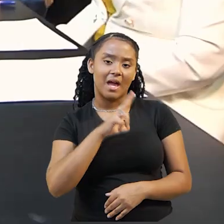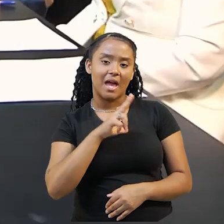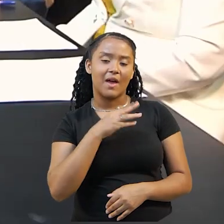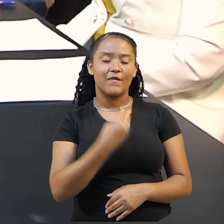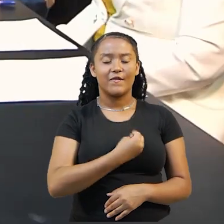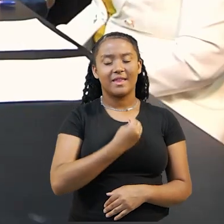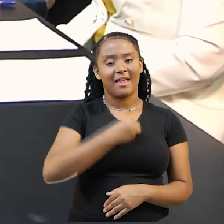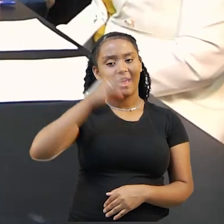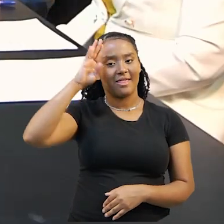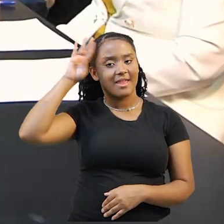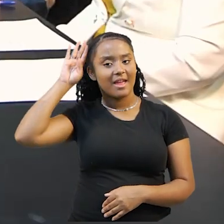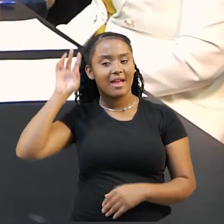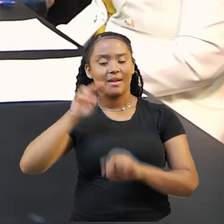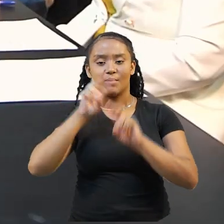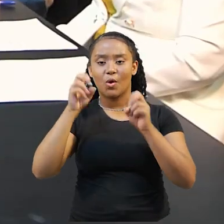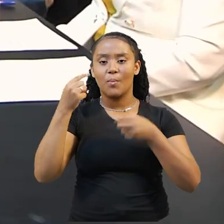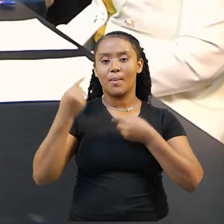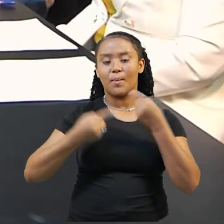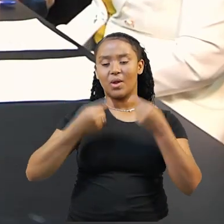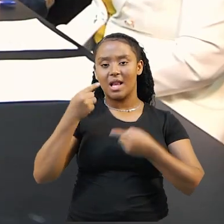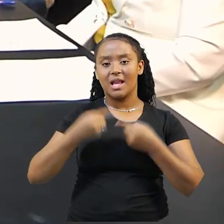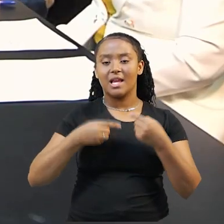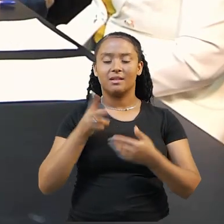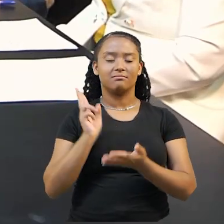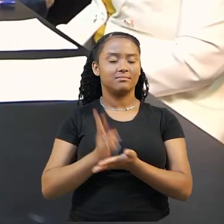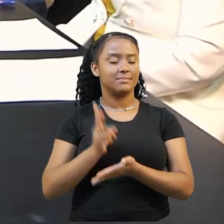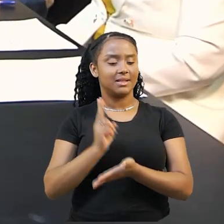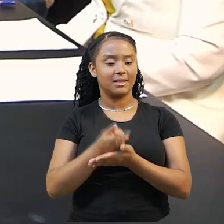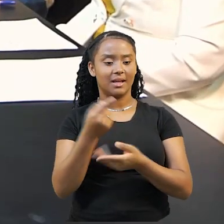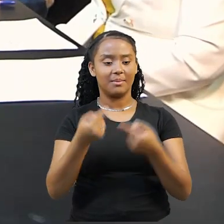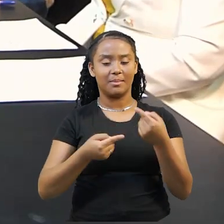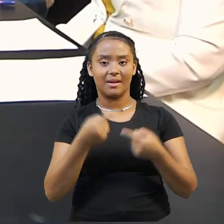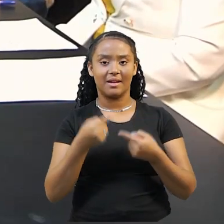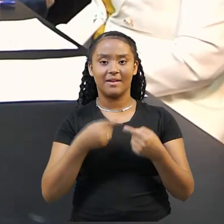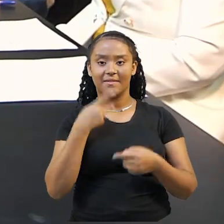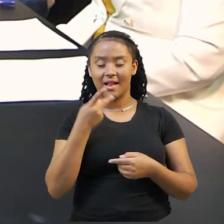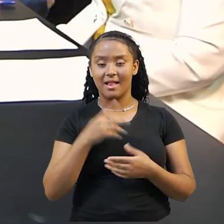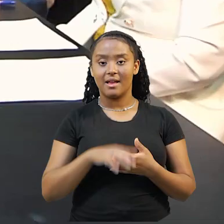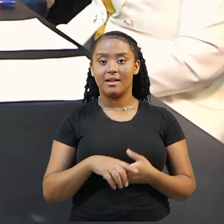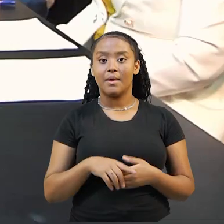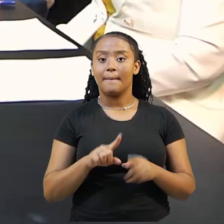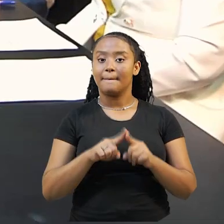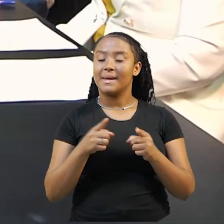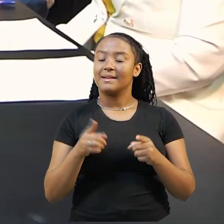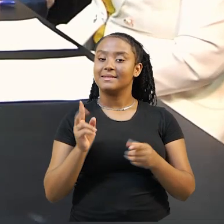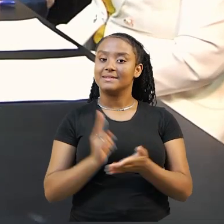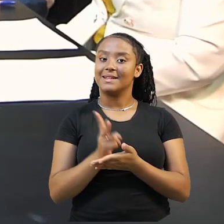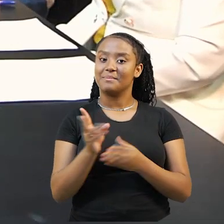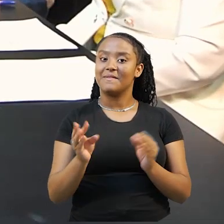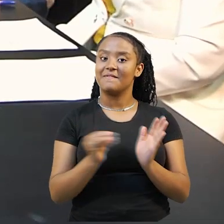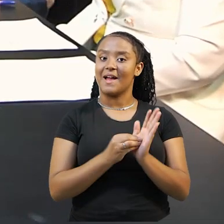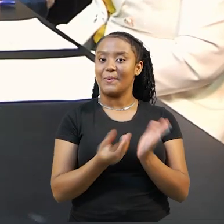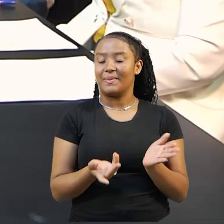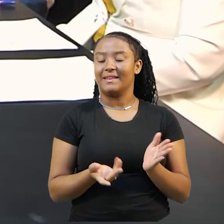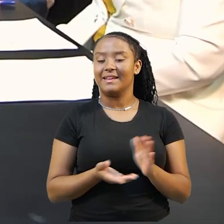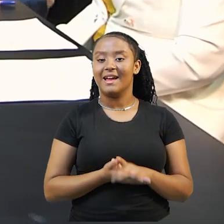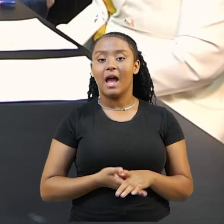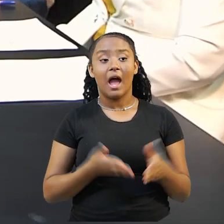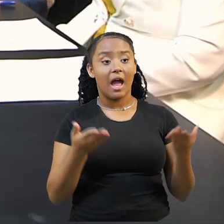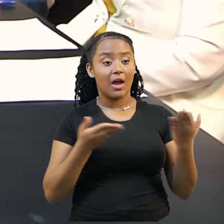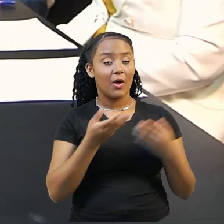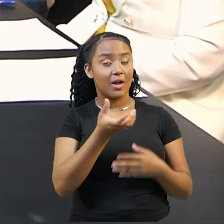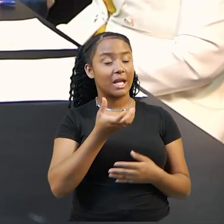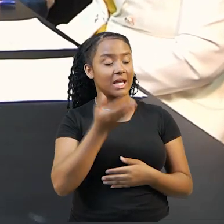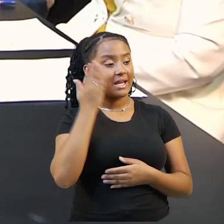acadêmica, de política, estamos falando, estamos tocando. E tem sempre uma coisinha a mais a falar, né, Eliane? Então, agora eu gostaria de saber